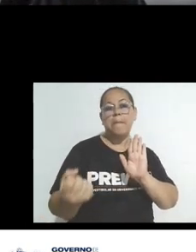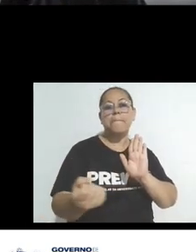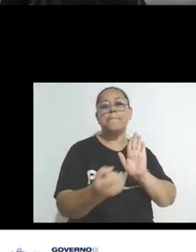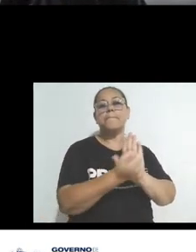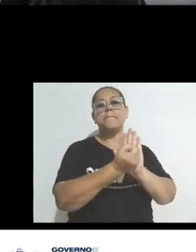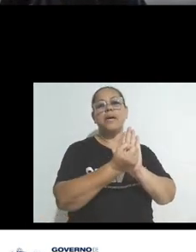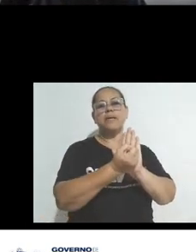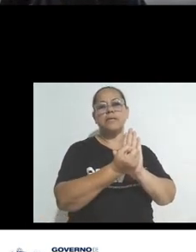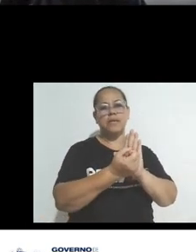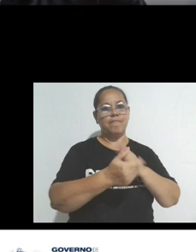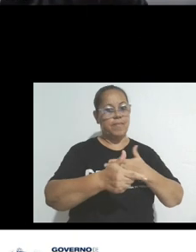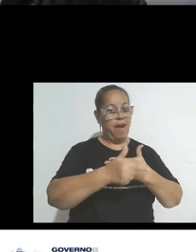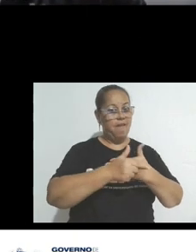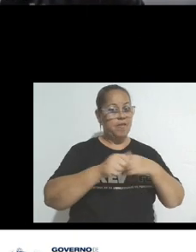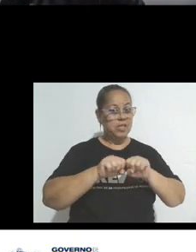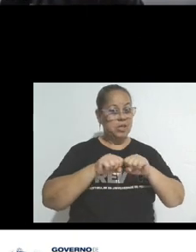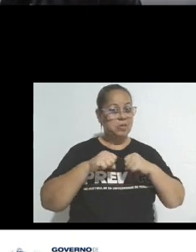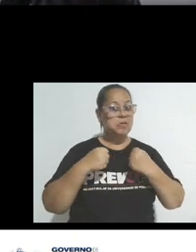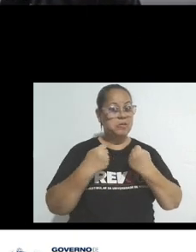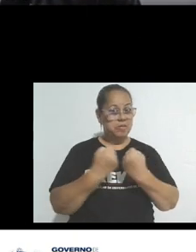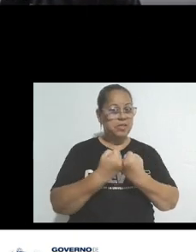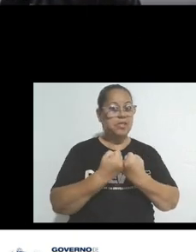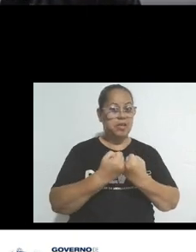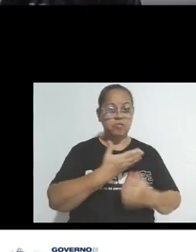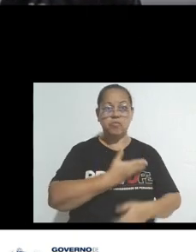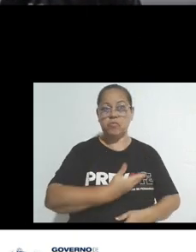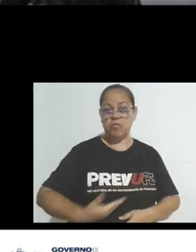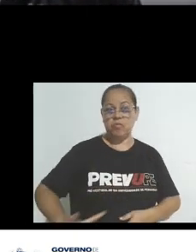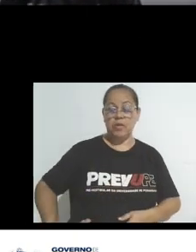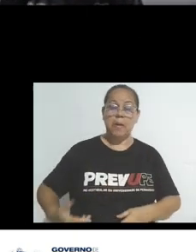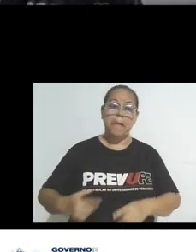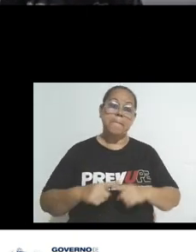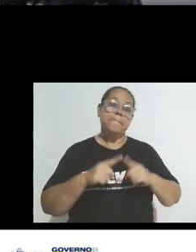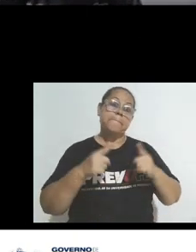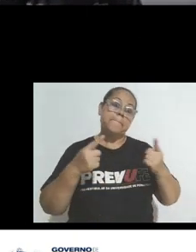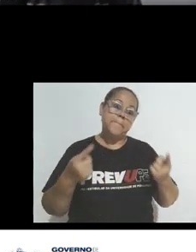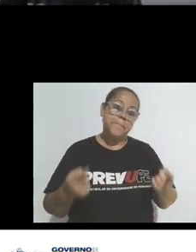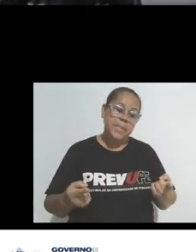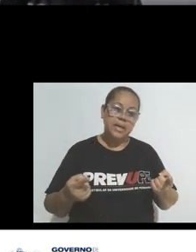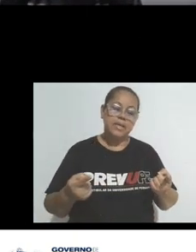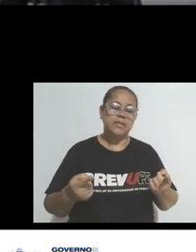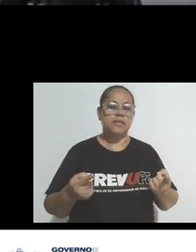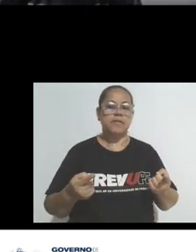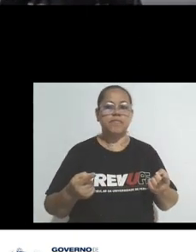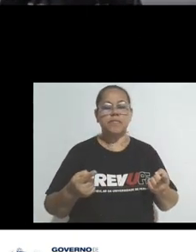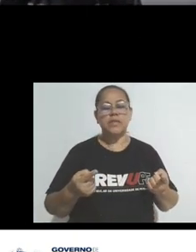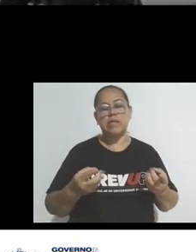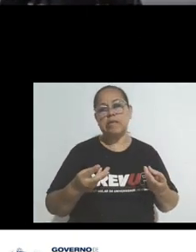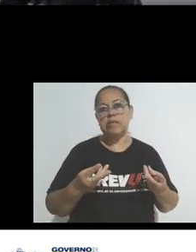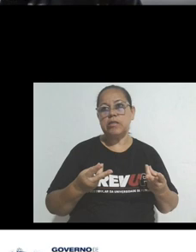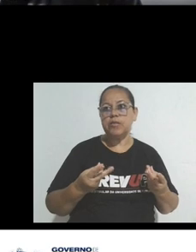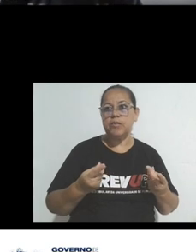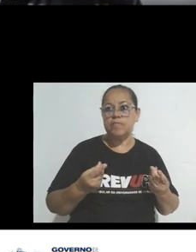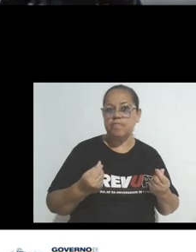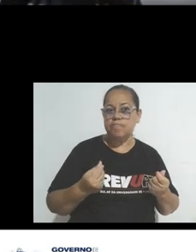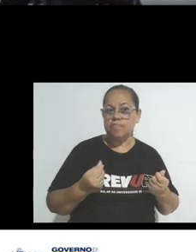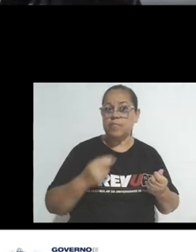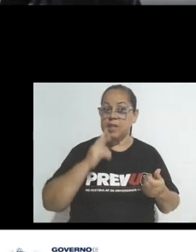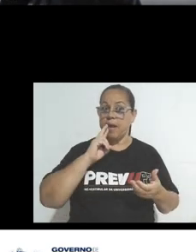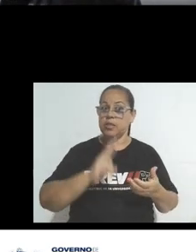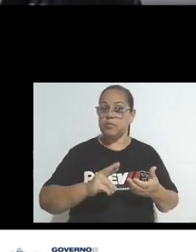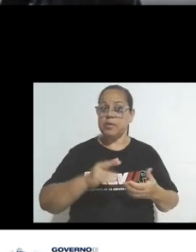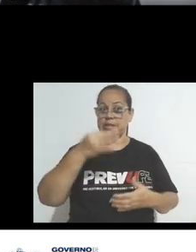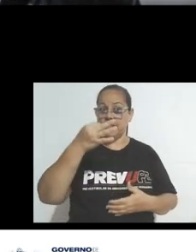essa função social do governo tá mas como oficial